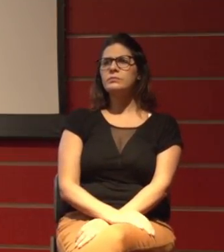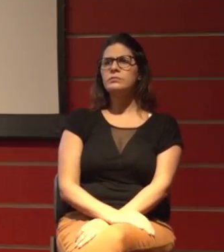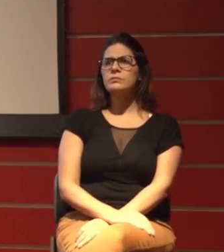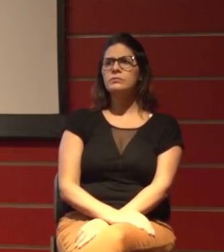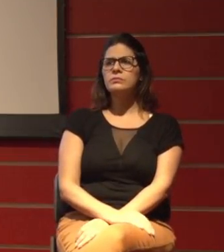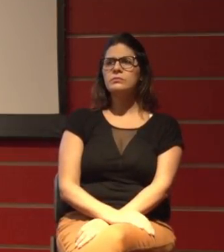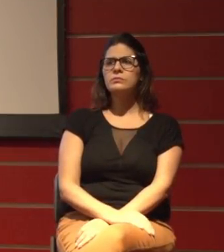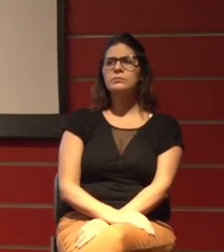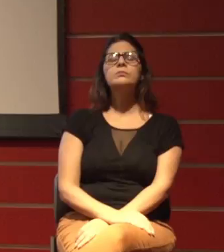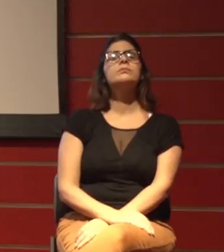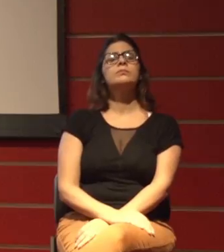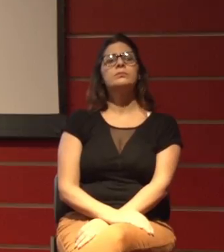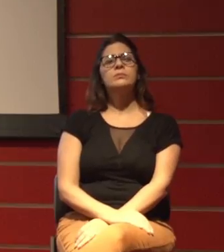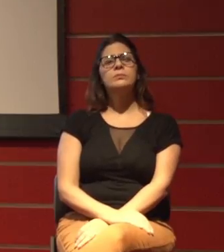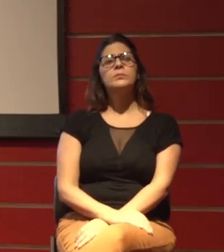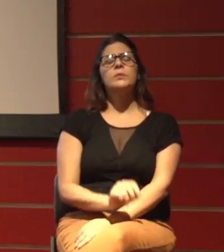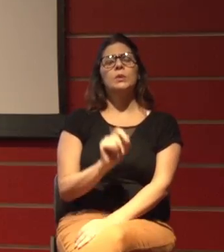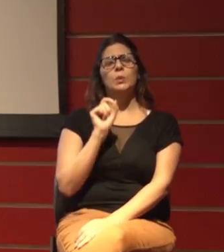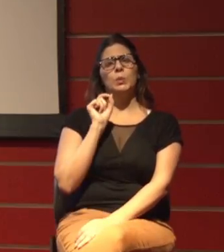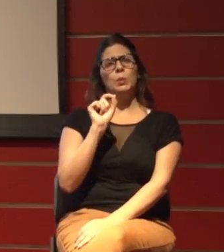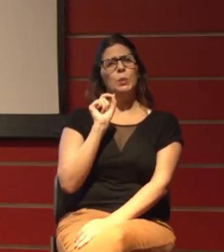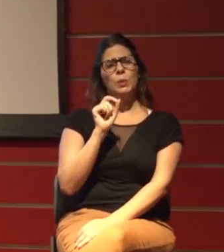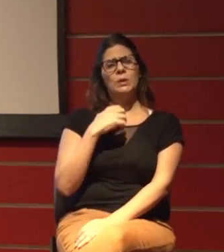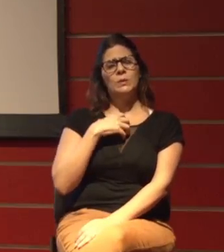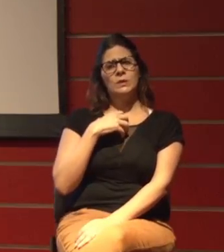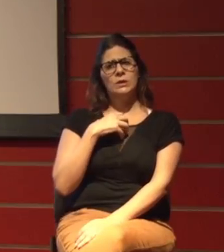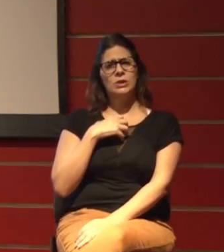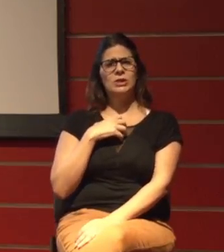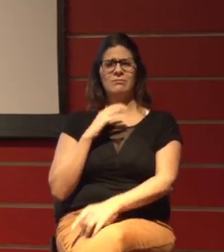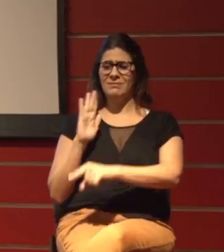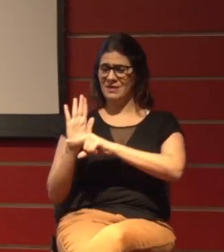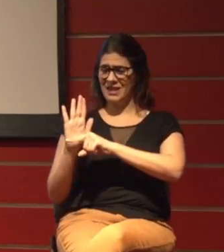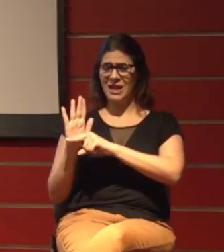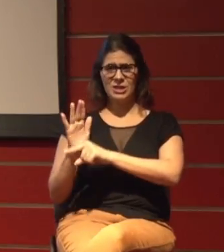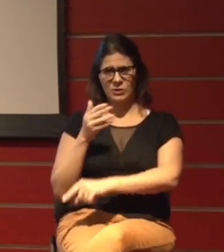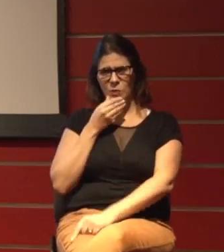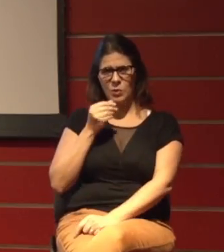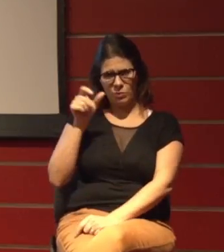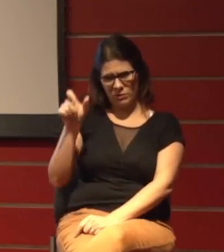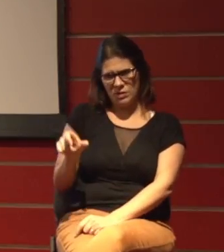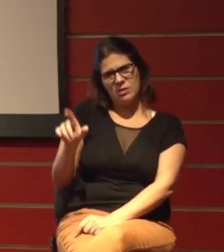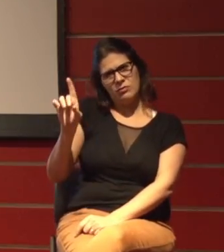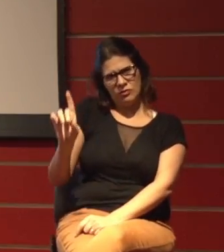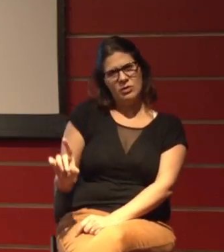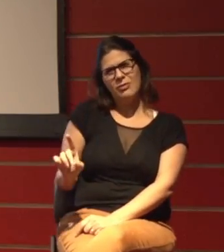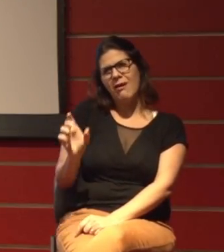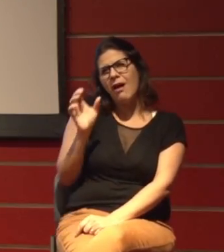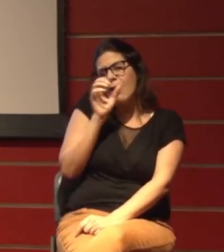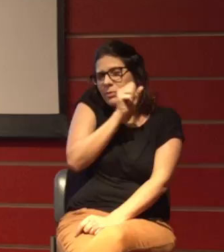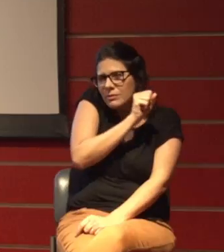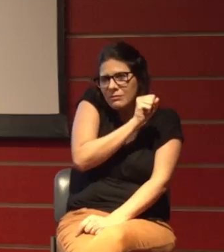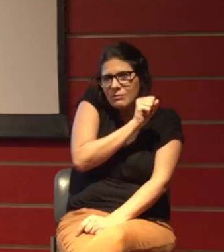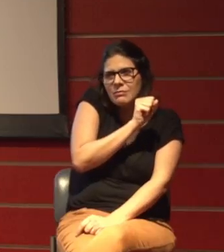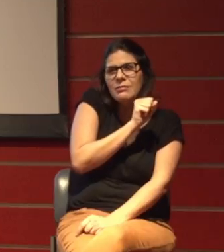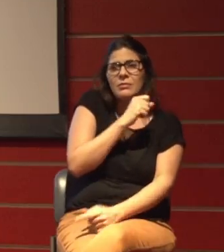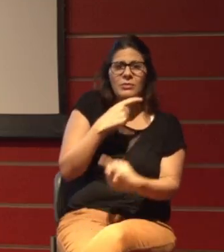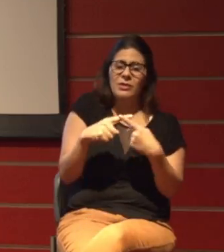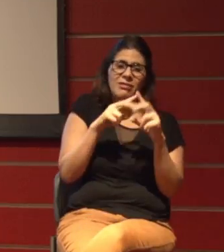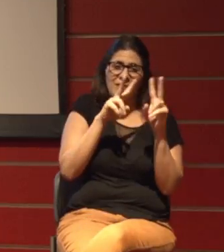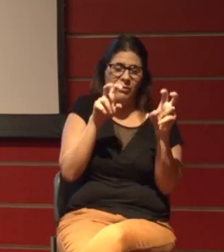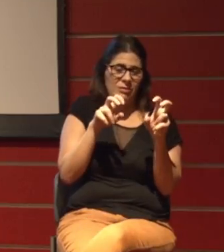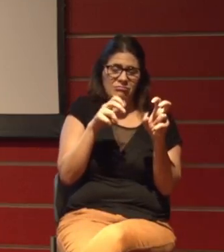eh O que foi muito negativo pro diretor também só para falar muito rápido pra gente mudar